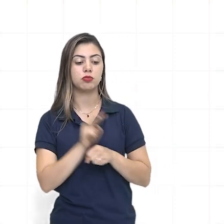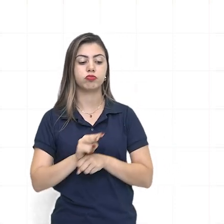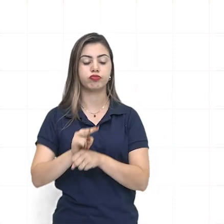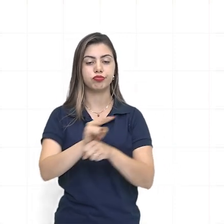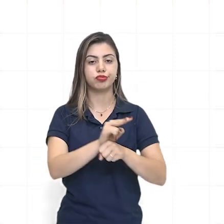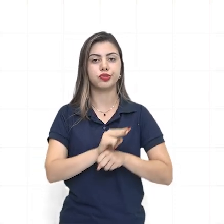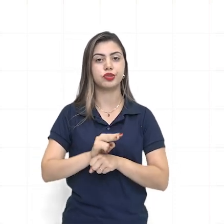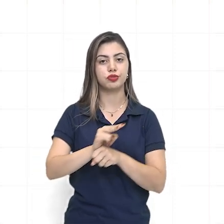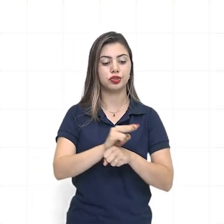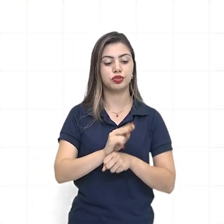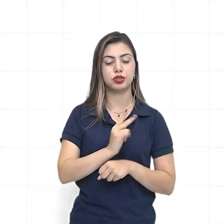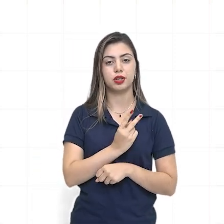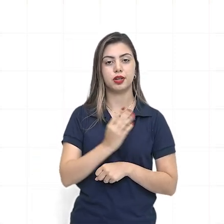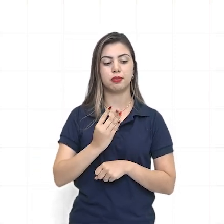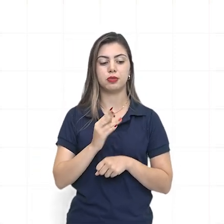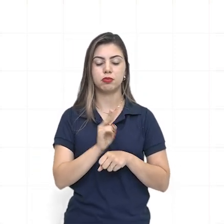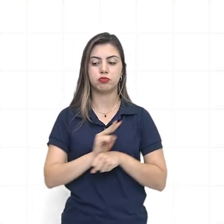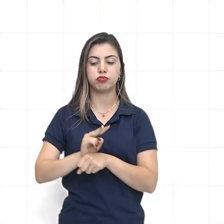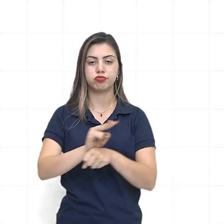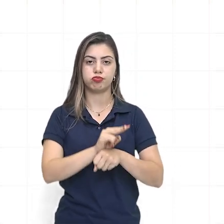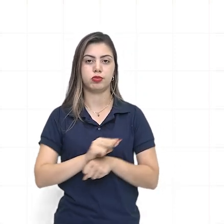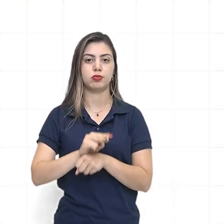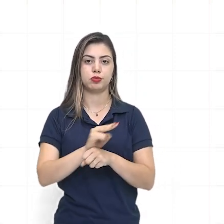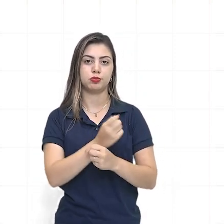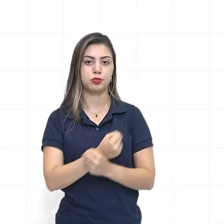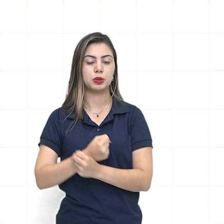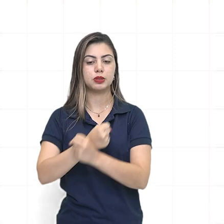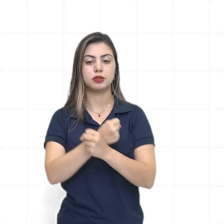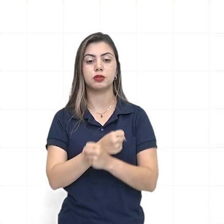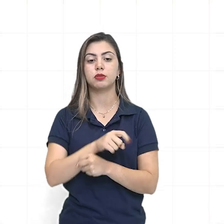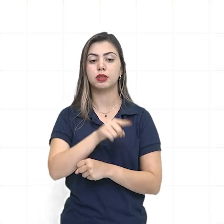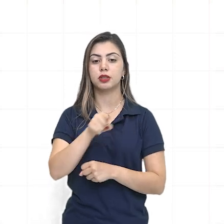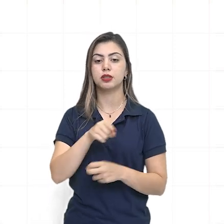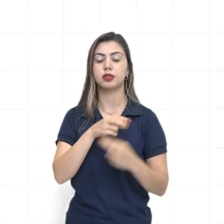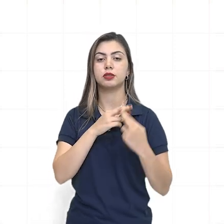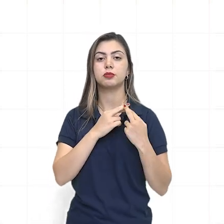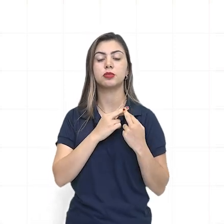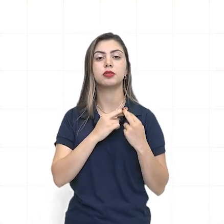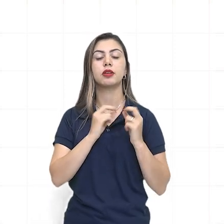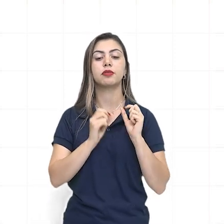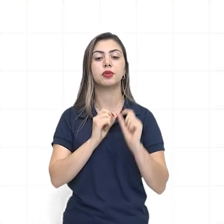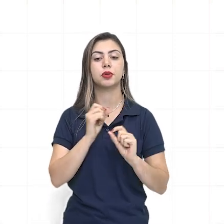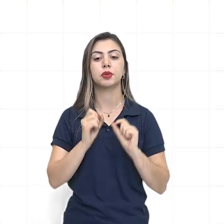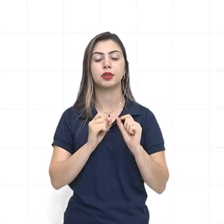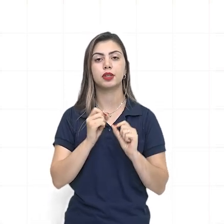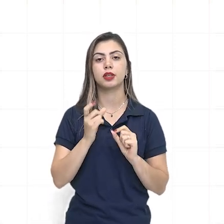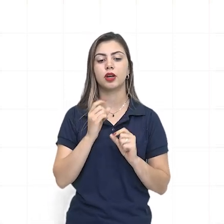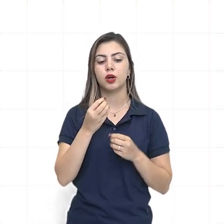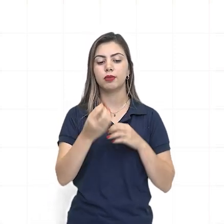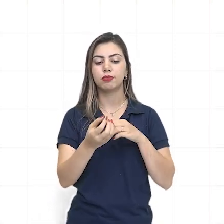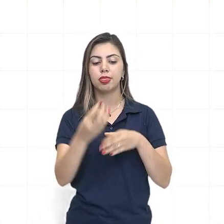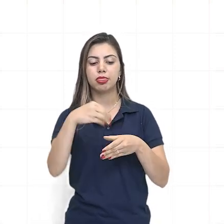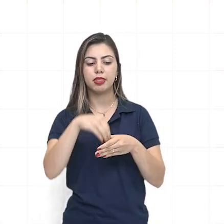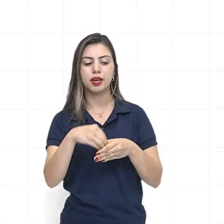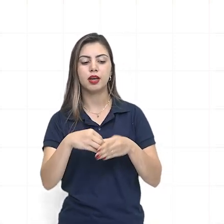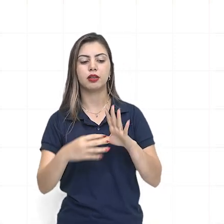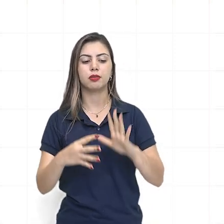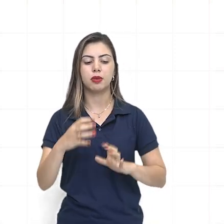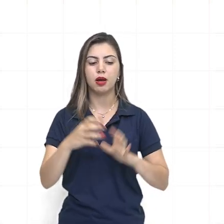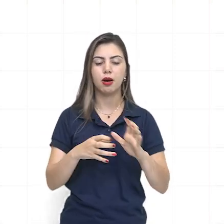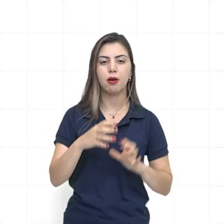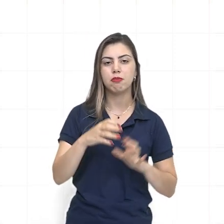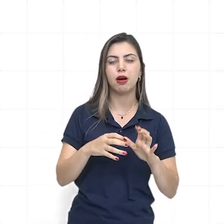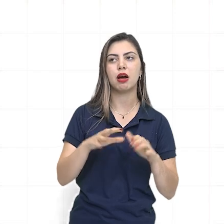inimigos. Eles também eram responsáveis por resolver conflitos internos e promover